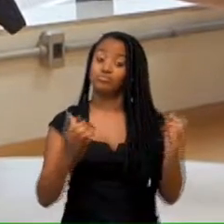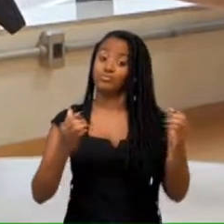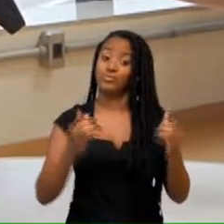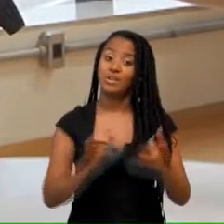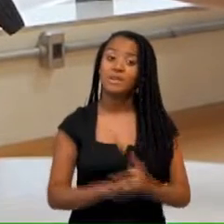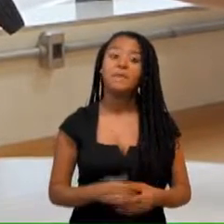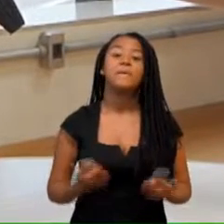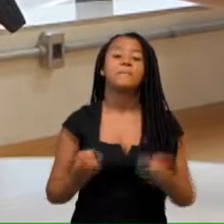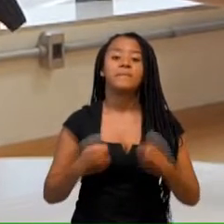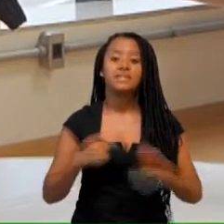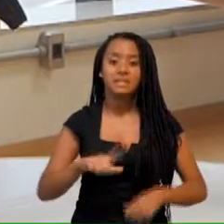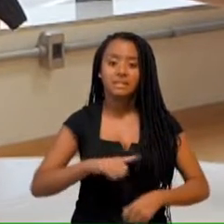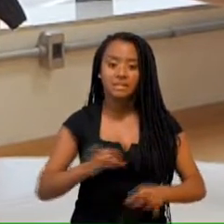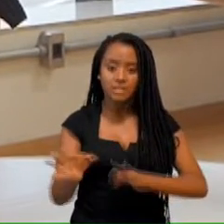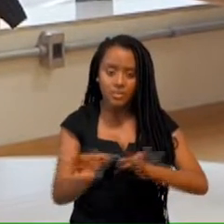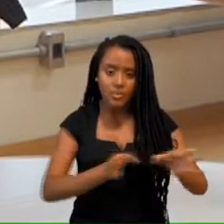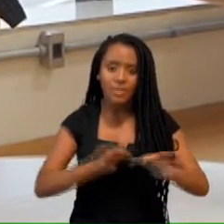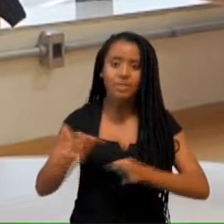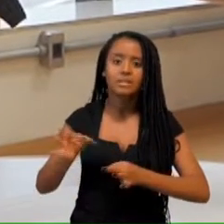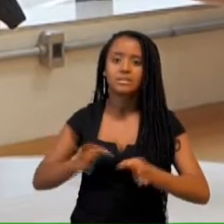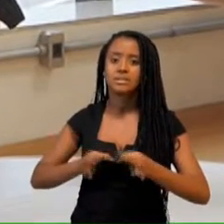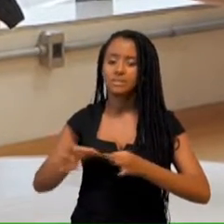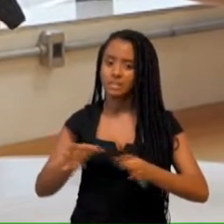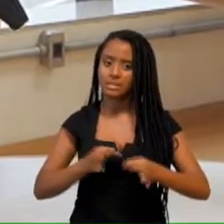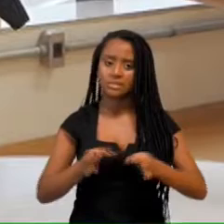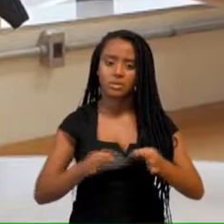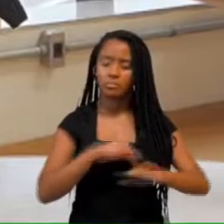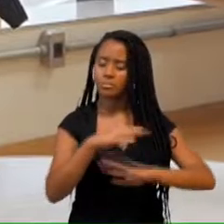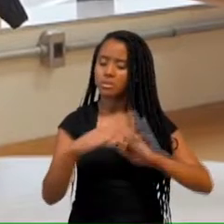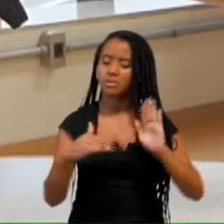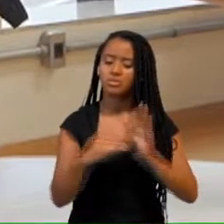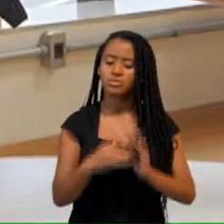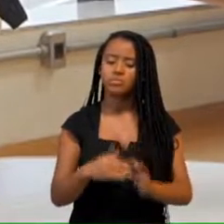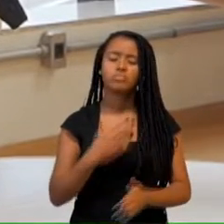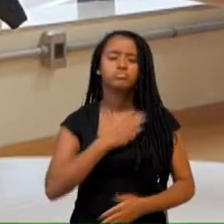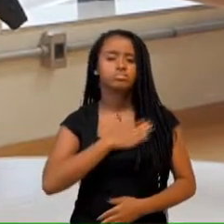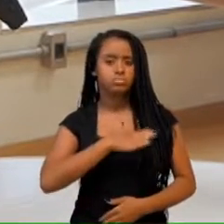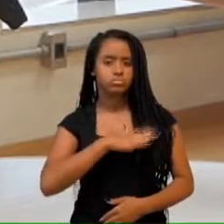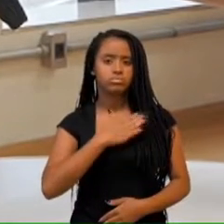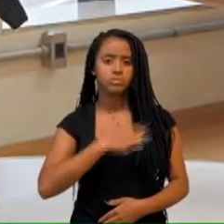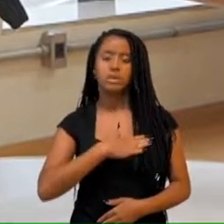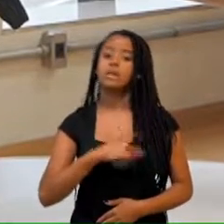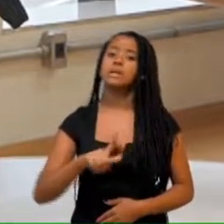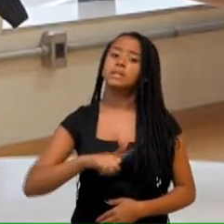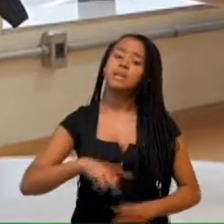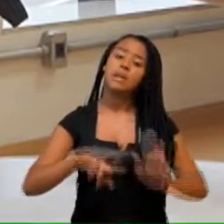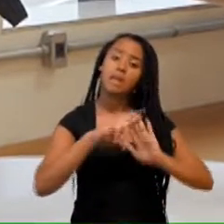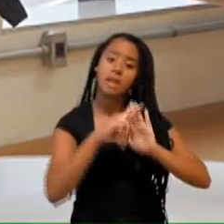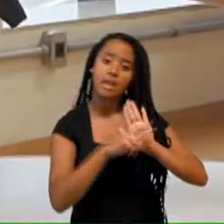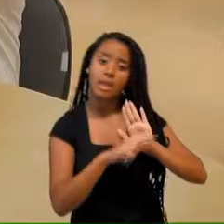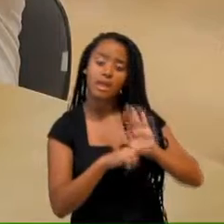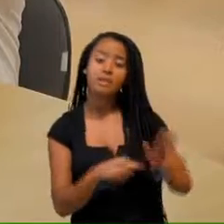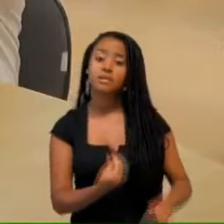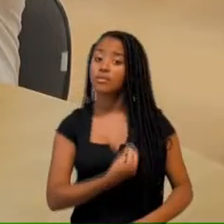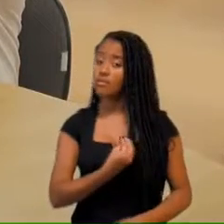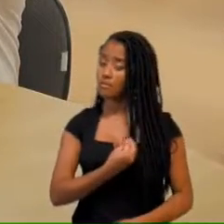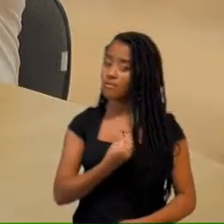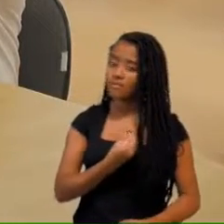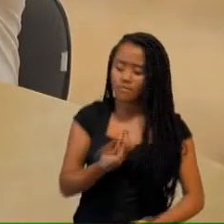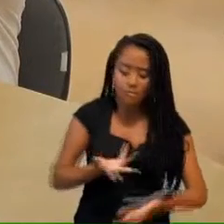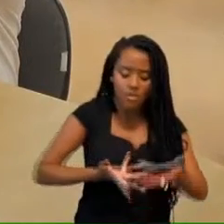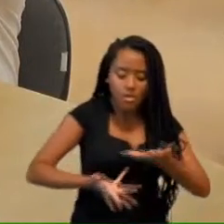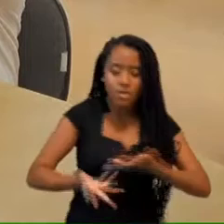organização a fim de privilegiar o bem-estar de todos eles né então a gente tem regras de convivência e algumas